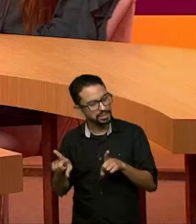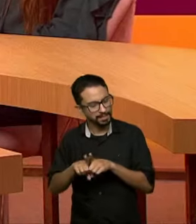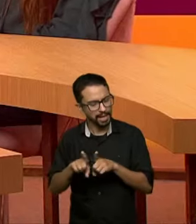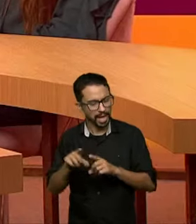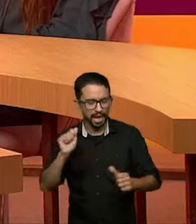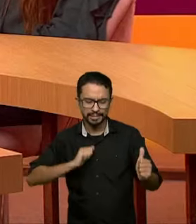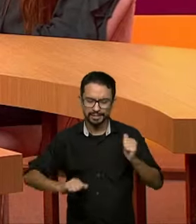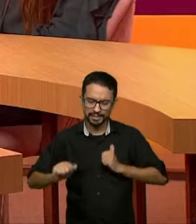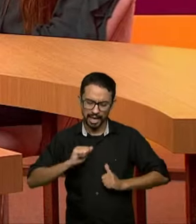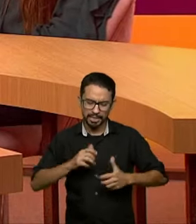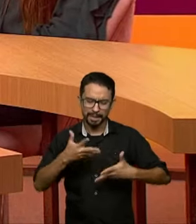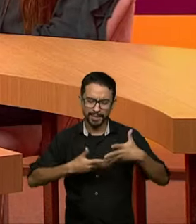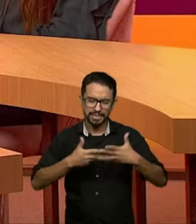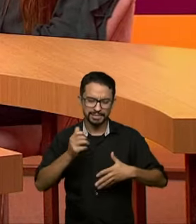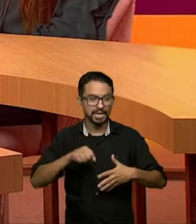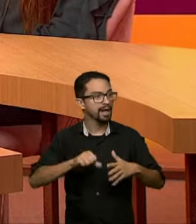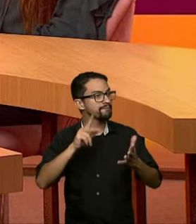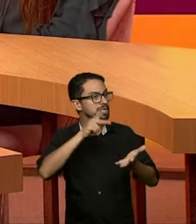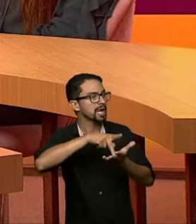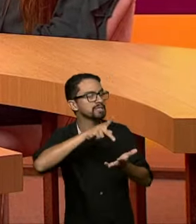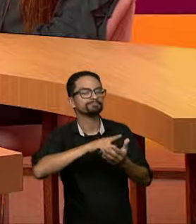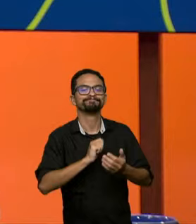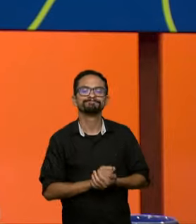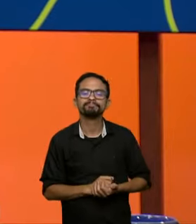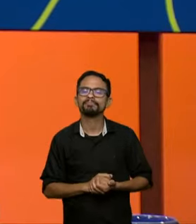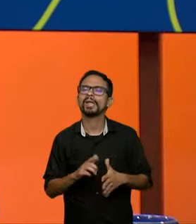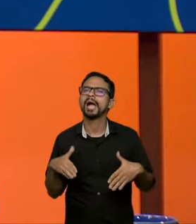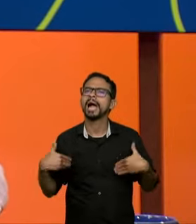acaba interferindo. Sim, total. Aí,